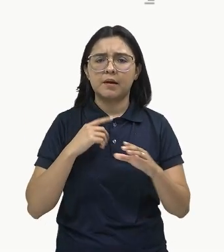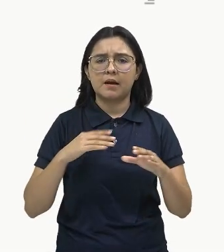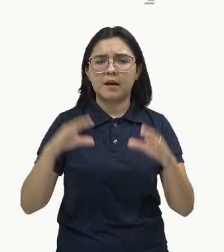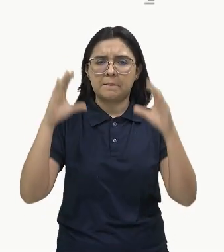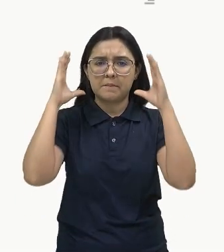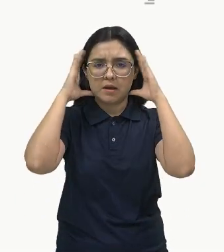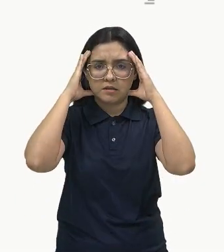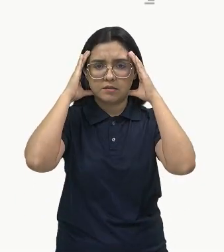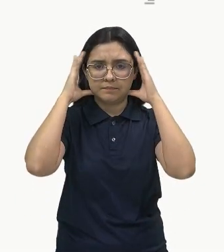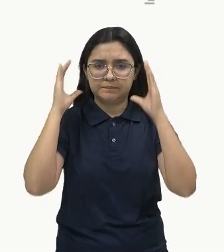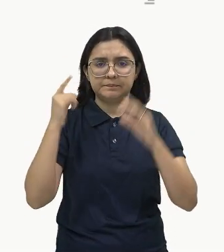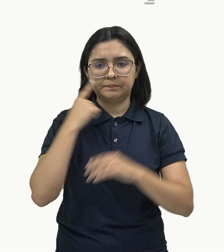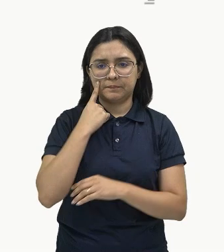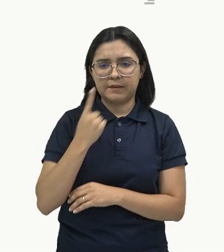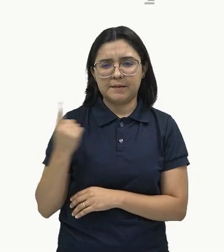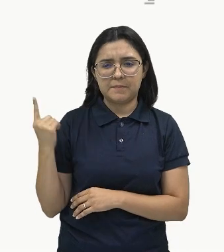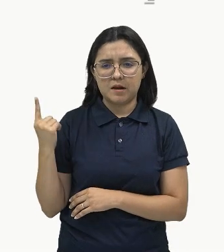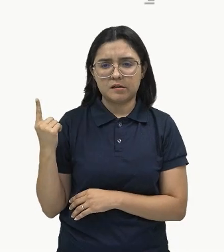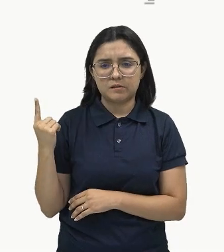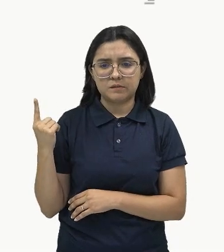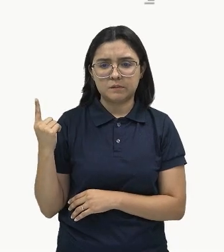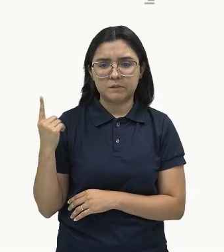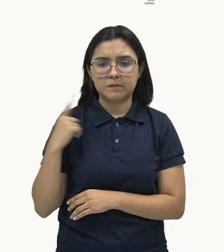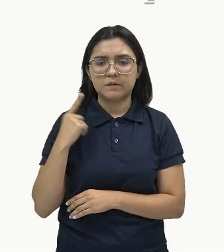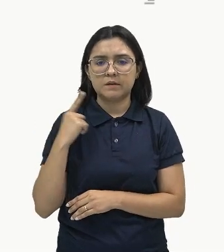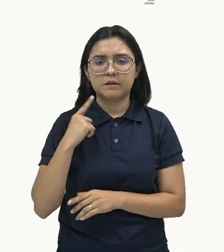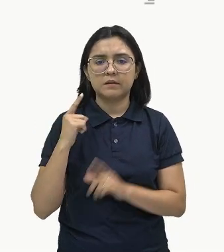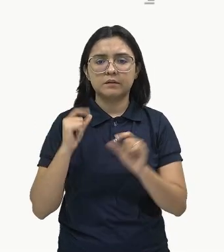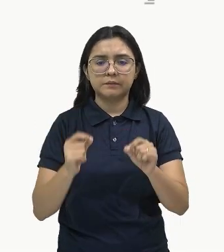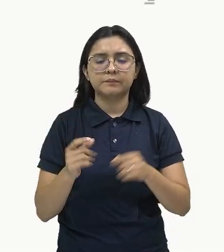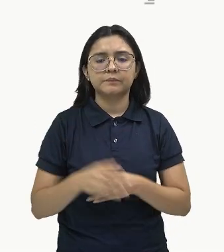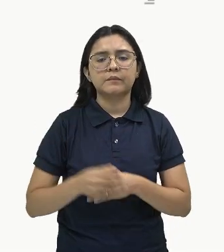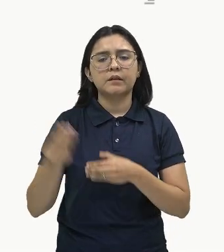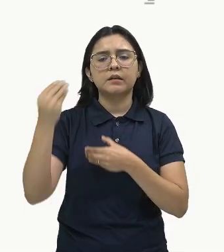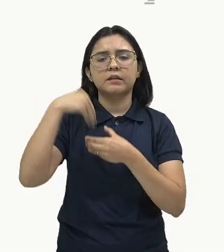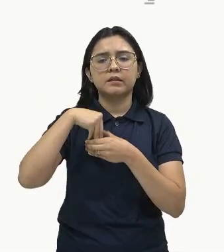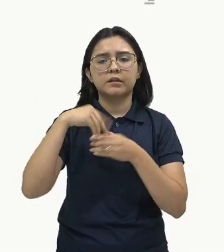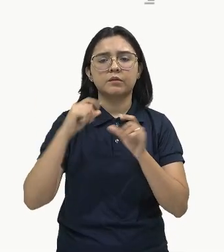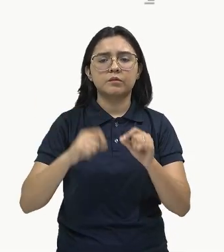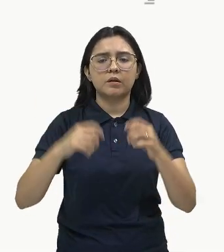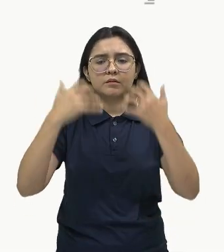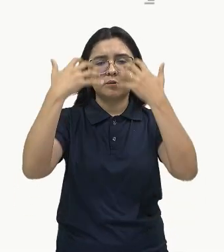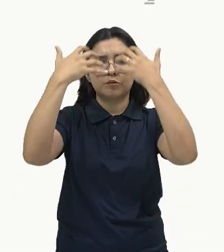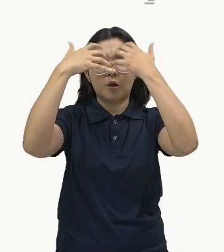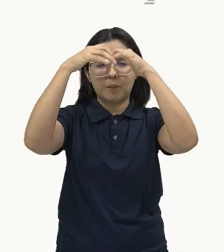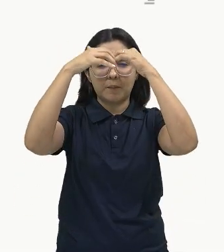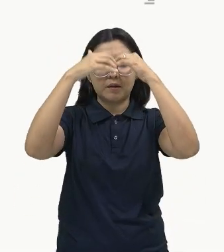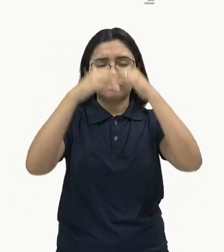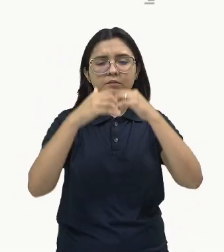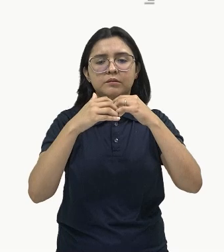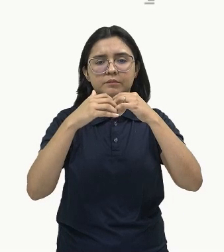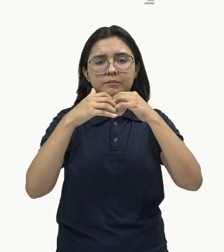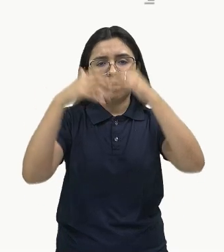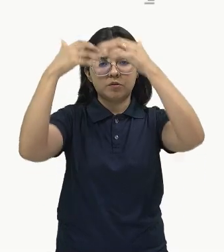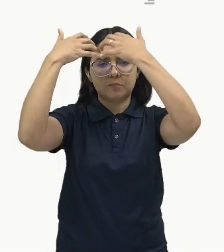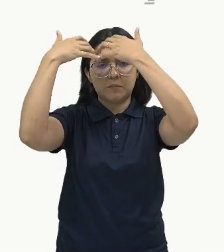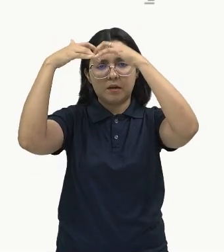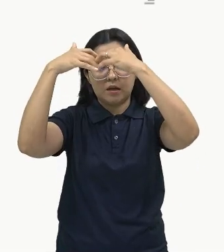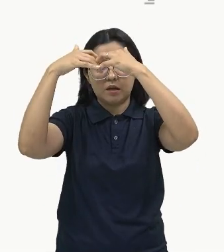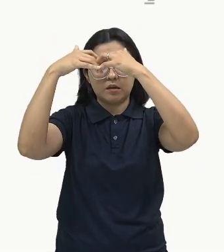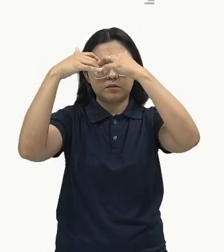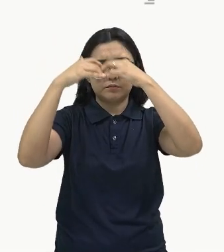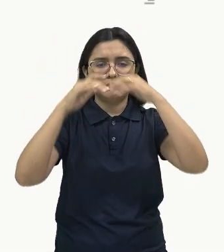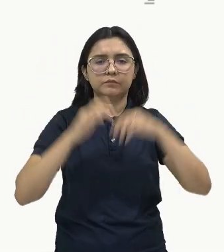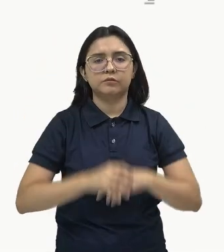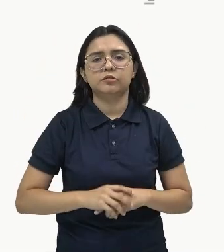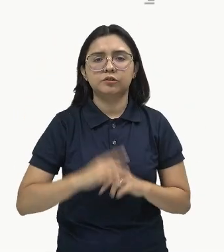pessoa, certo? E aqui nessa parte, né, onde a gente pensa, certo? Né, onde está nosso cérebro, onde comanda todo